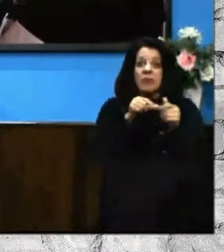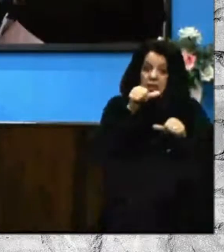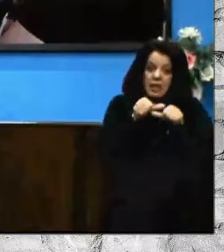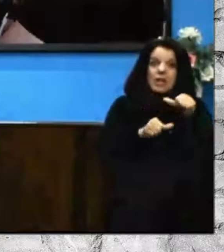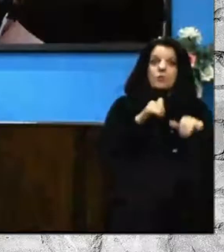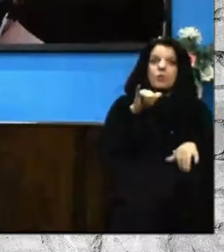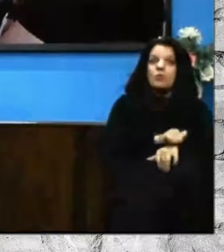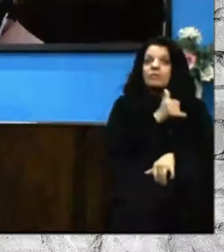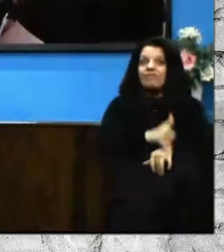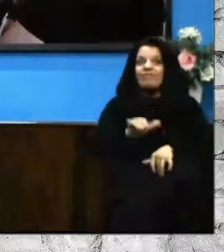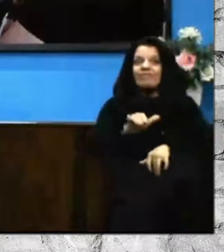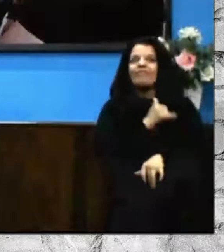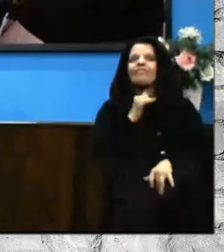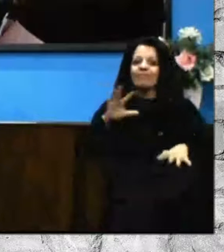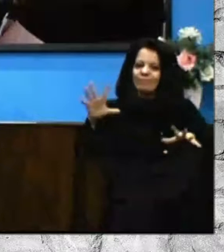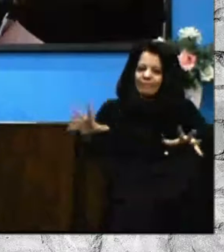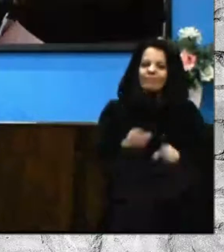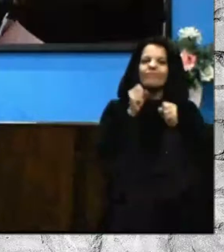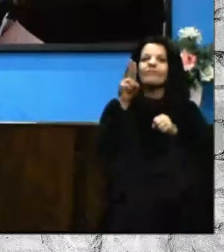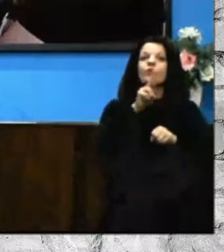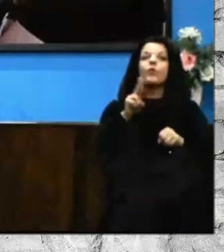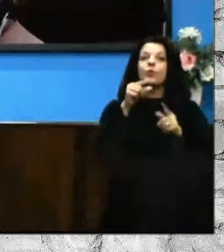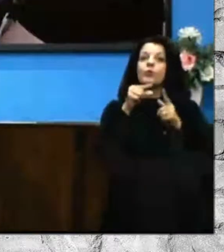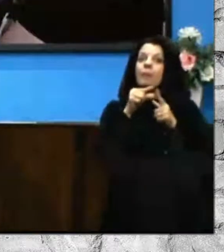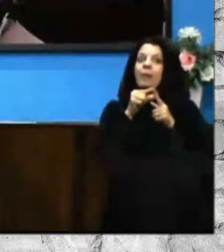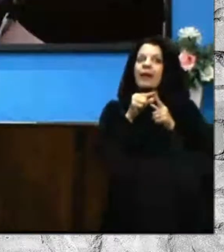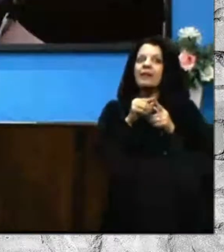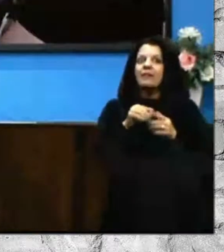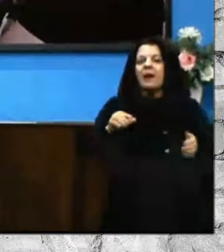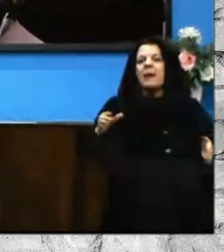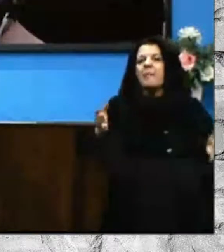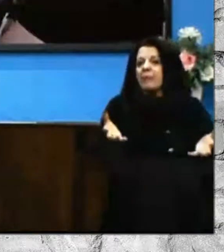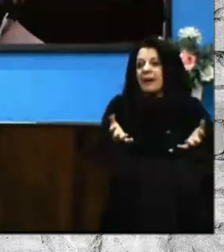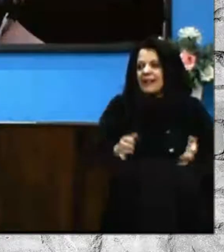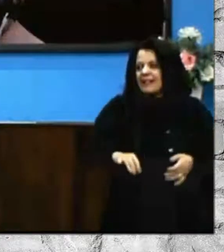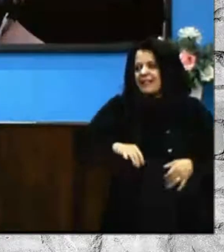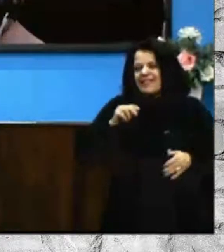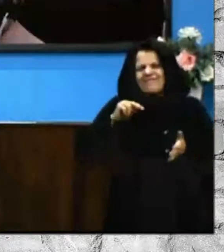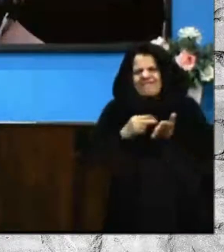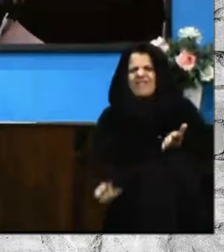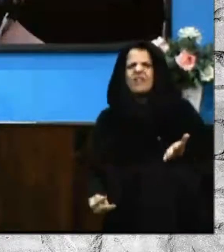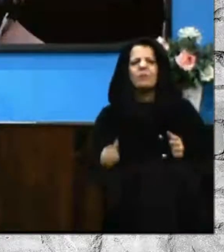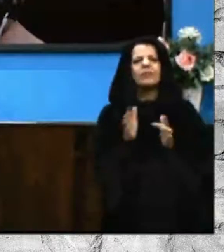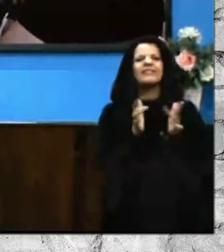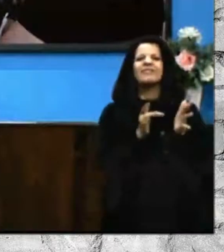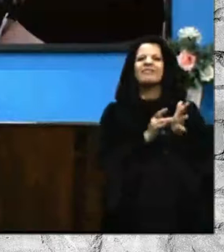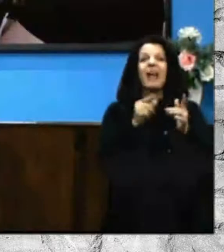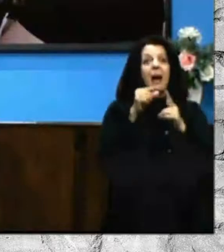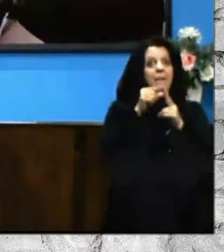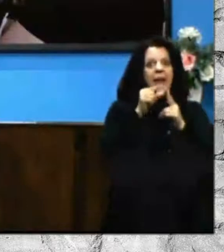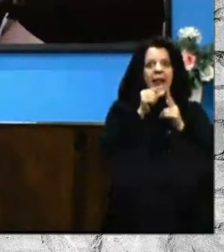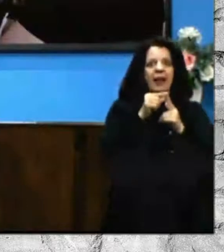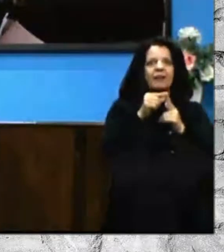e apropriou-se da Escritura para tentar atingir Jesus. A palavra de Deus na boca do diabo não é a palavra de Deus, é a palavra do